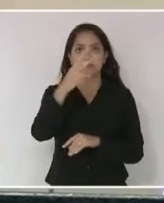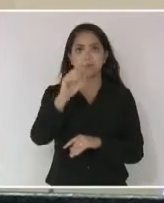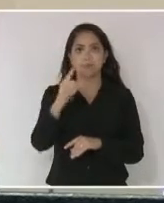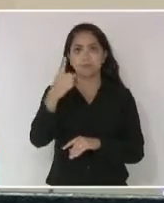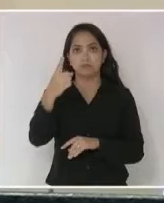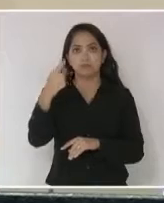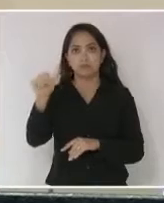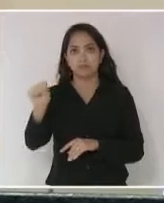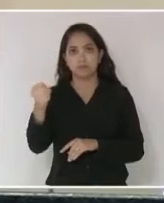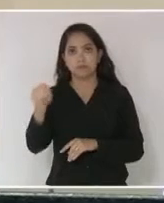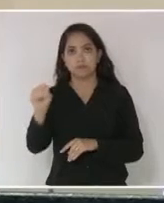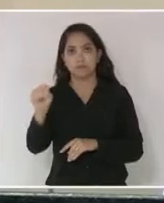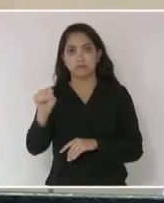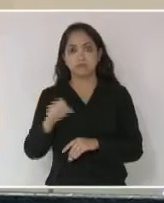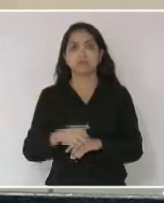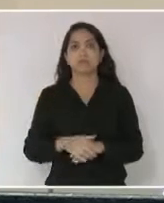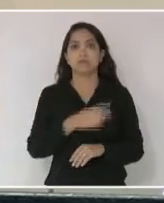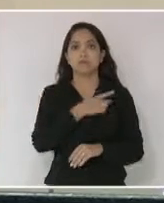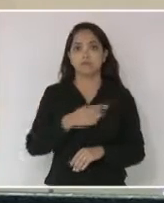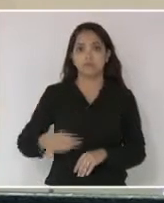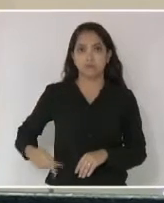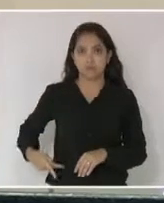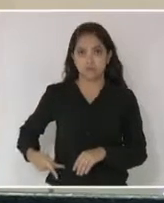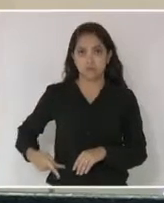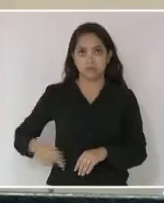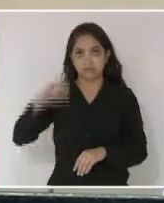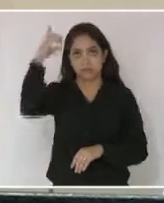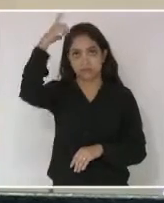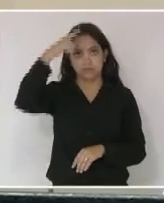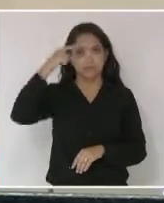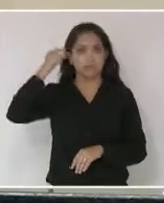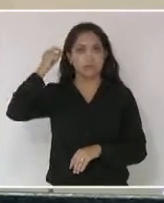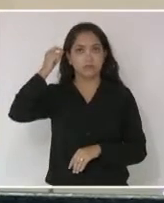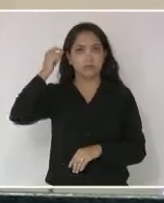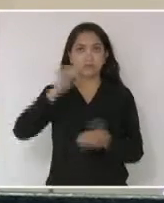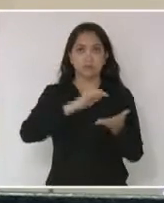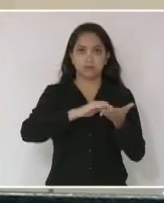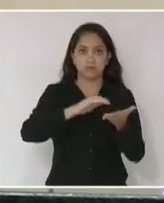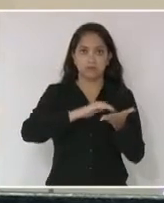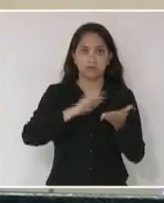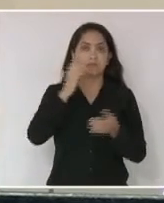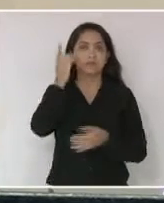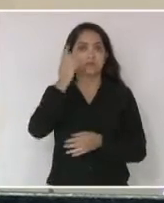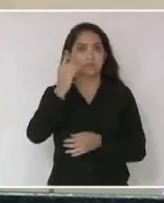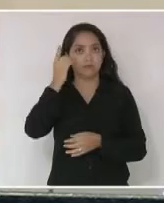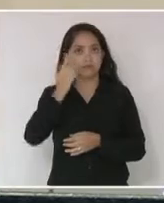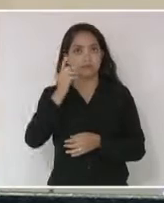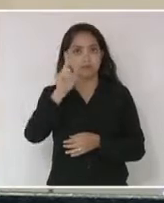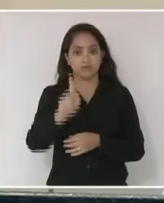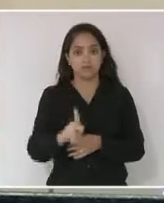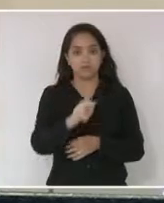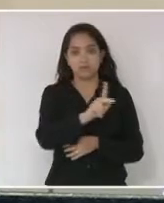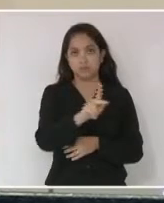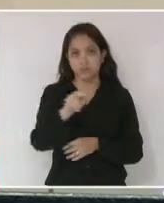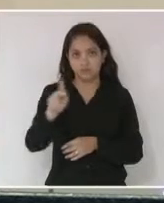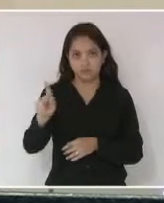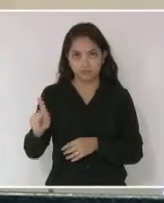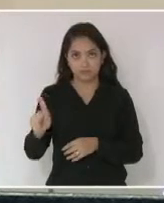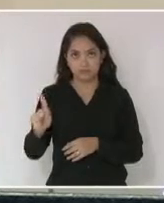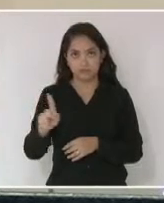presidência a deputada disse harley shaiken secretaria deputado padre pedro baldissera